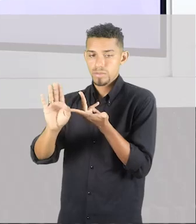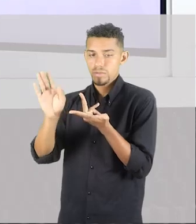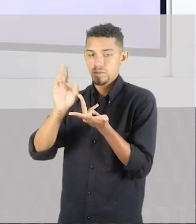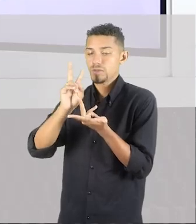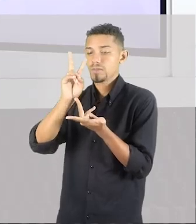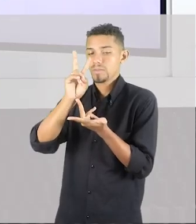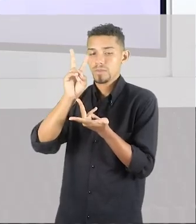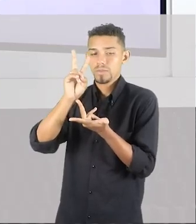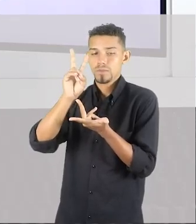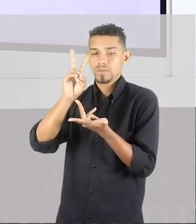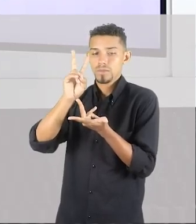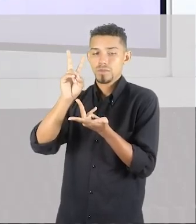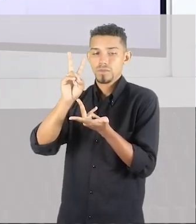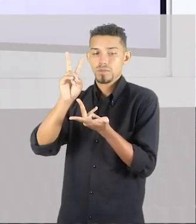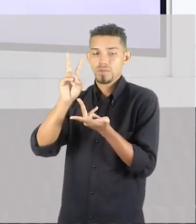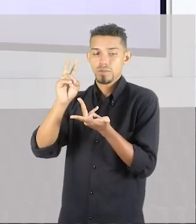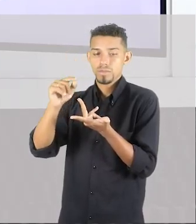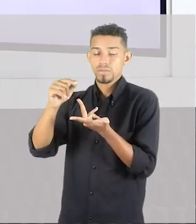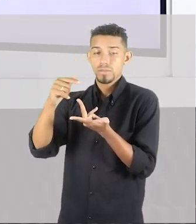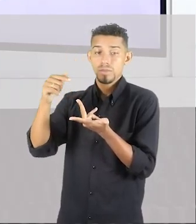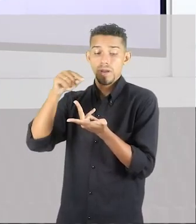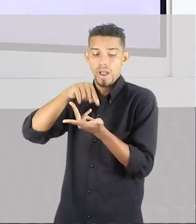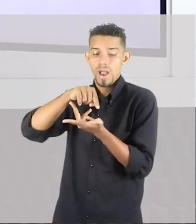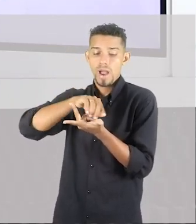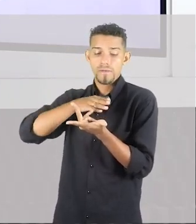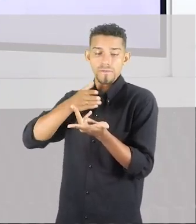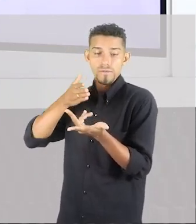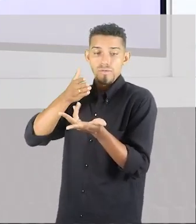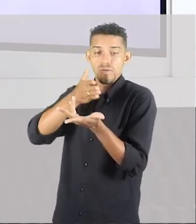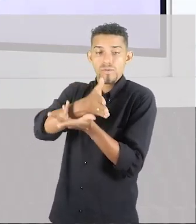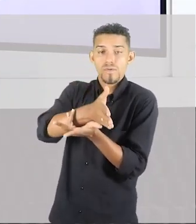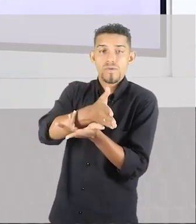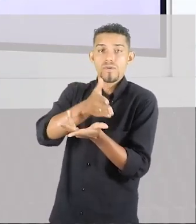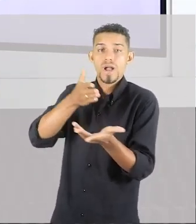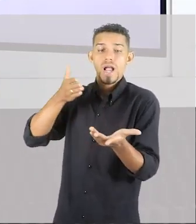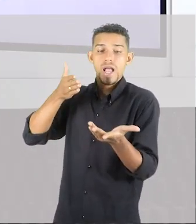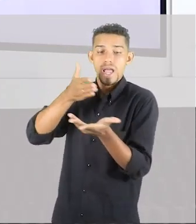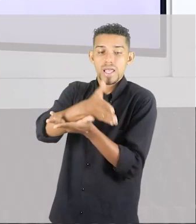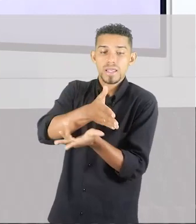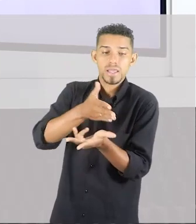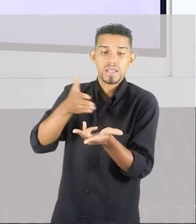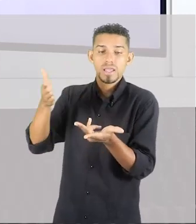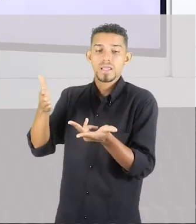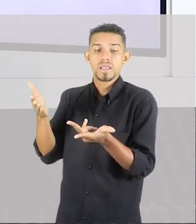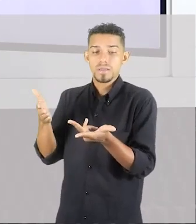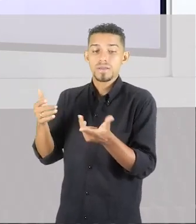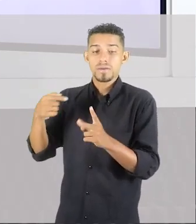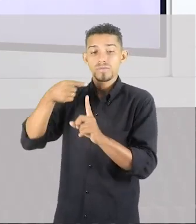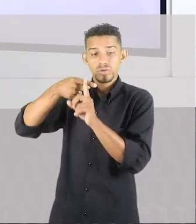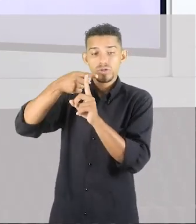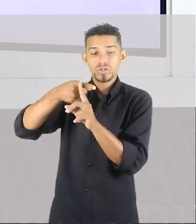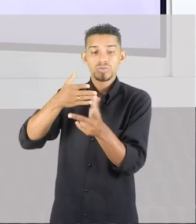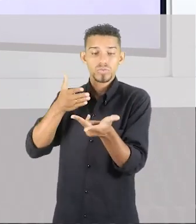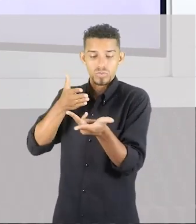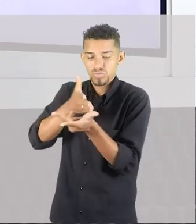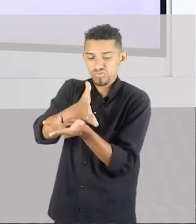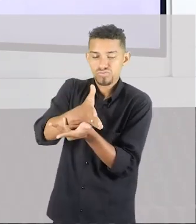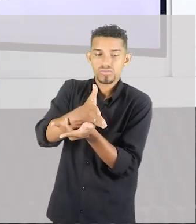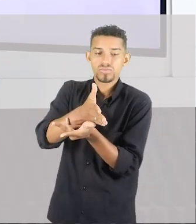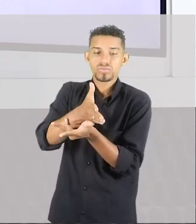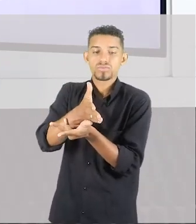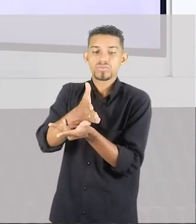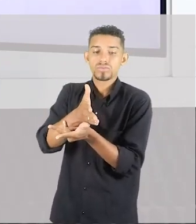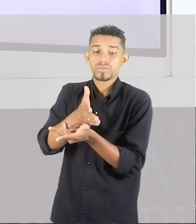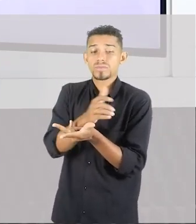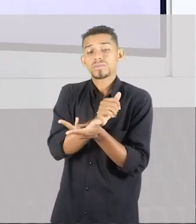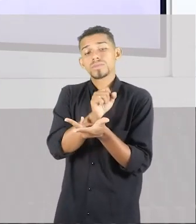V. Olha para onde ficou a força. Entrando no plano do papel. Carga positiva, ó, entrando no plano do papel. Se a carga